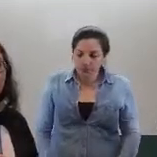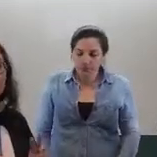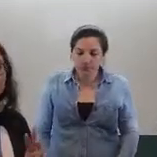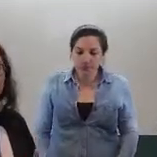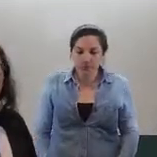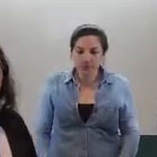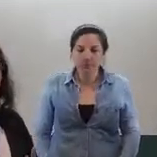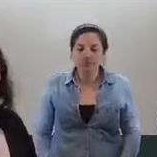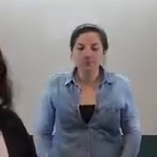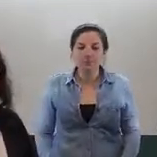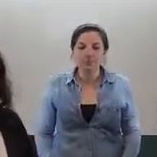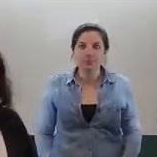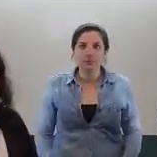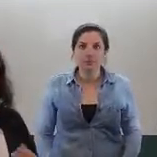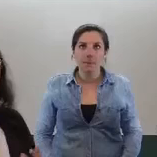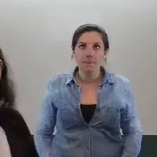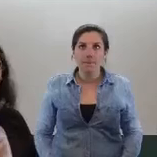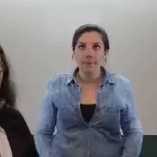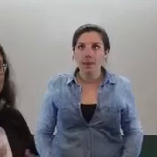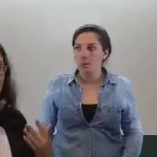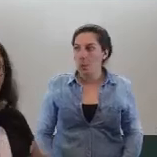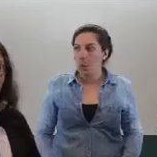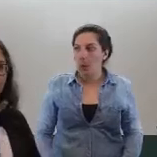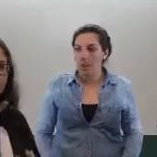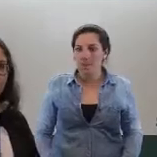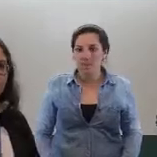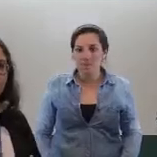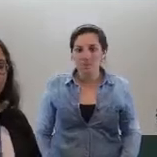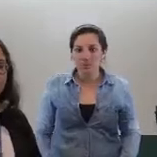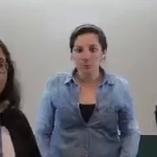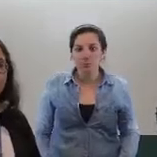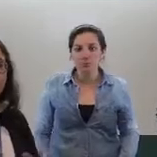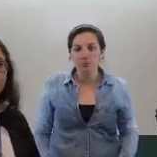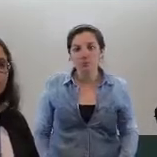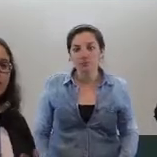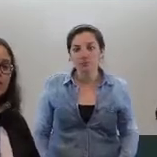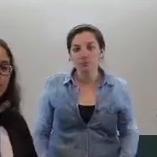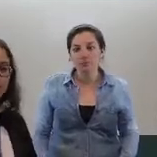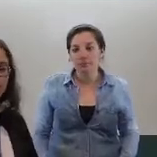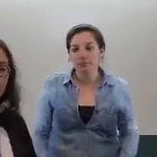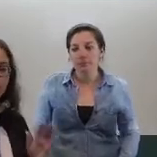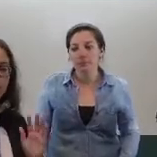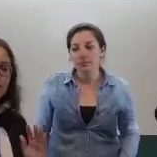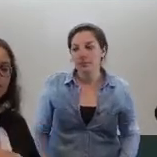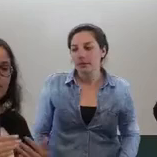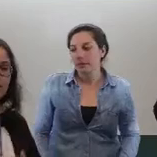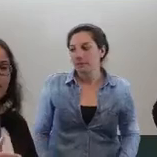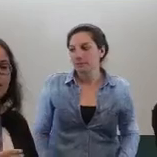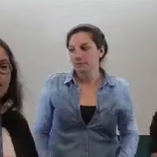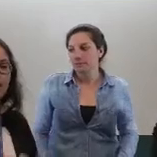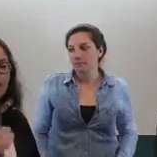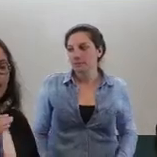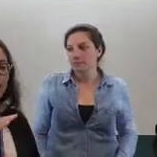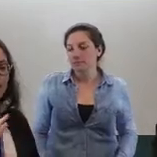de 3 linhas do texto. Tem uma série, gente, de situações que vocês vão poder se